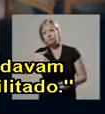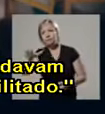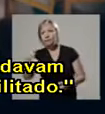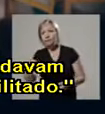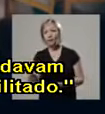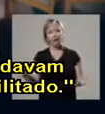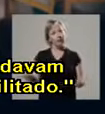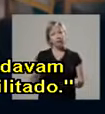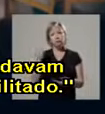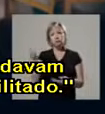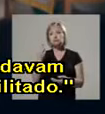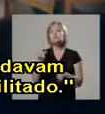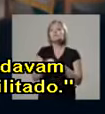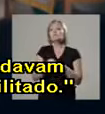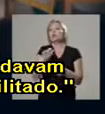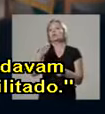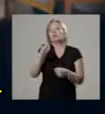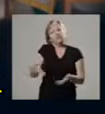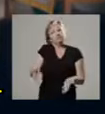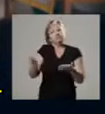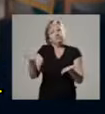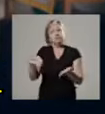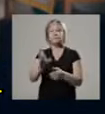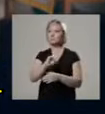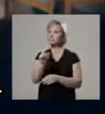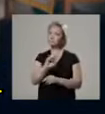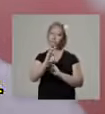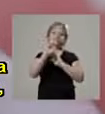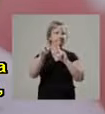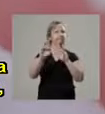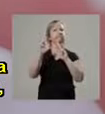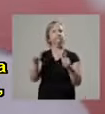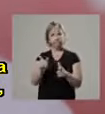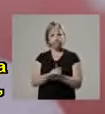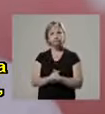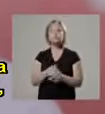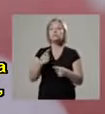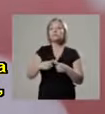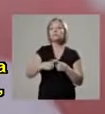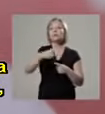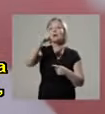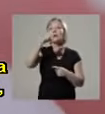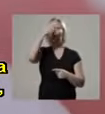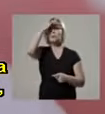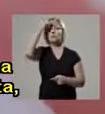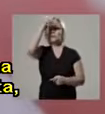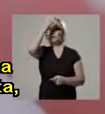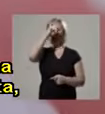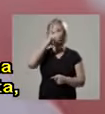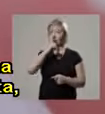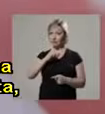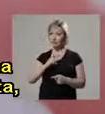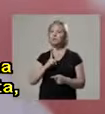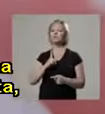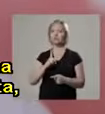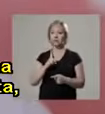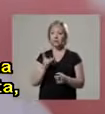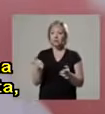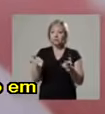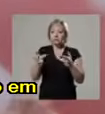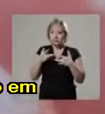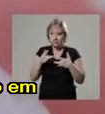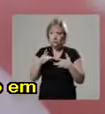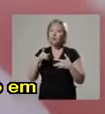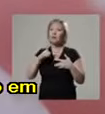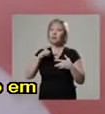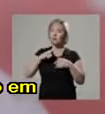tal, os caras te davam alta, porque já está reabilitado. E não é bem assim, porque uma pessoa que ela fica deficiente, ou mesmo deficiência